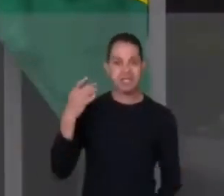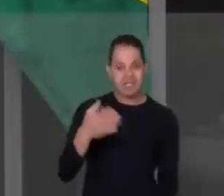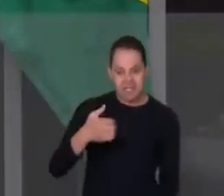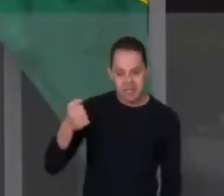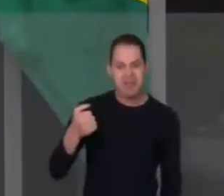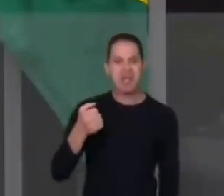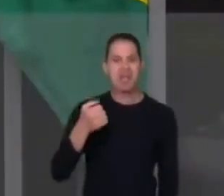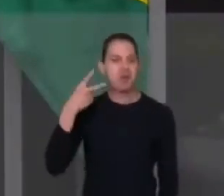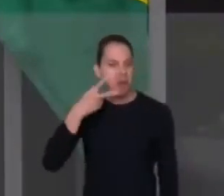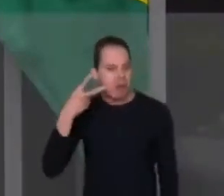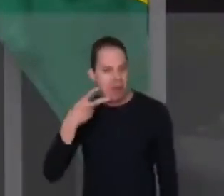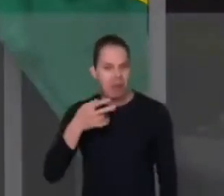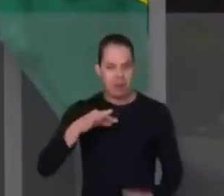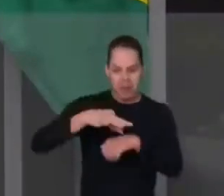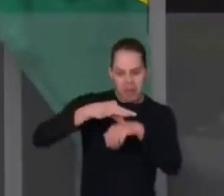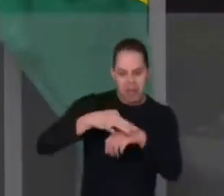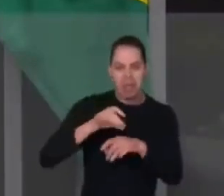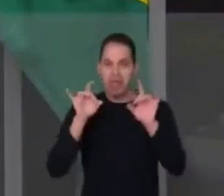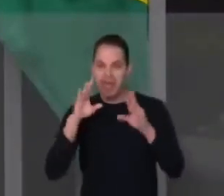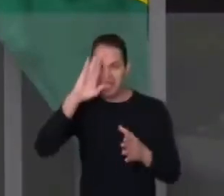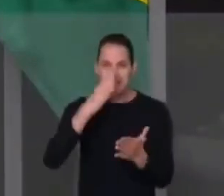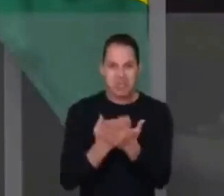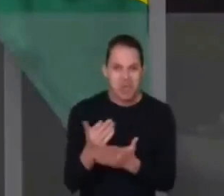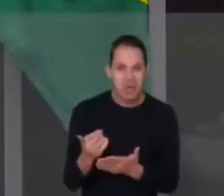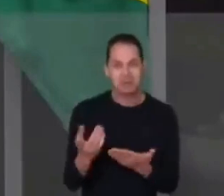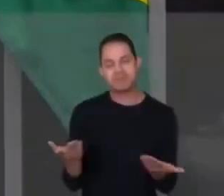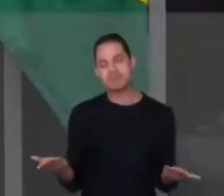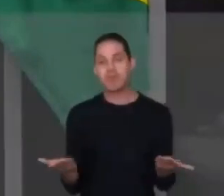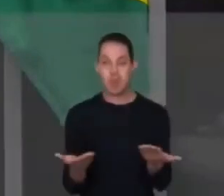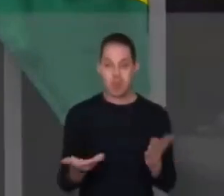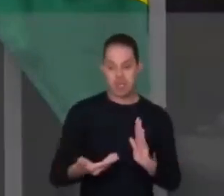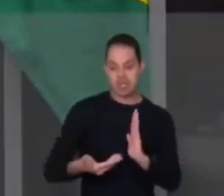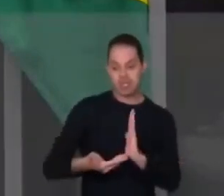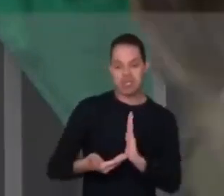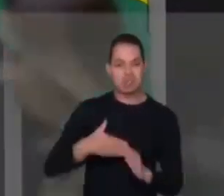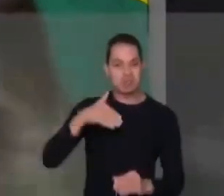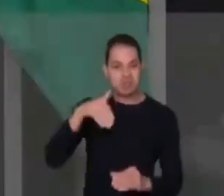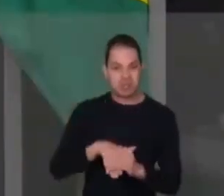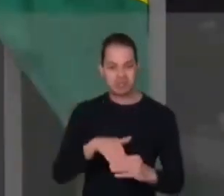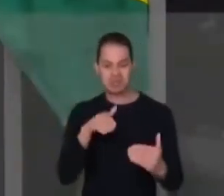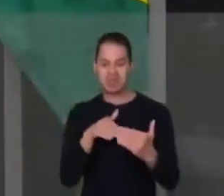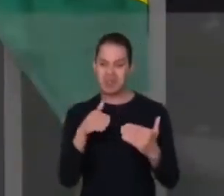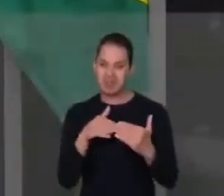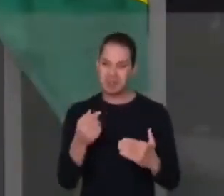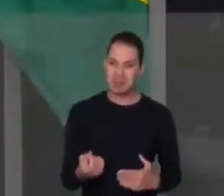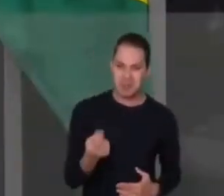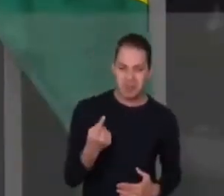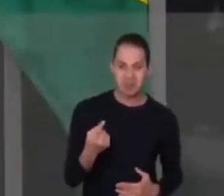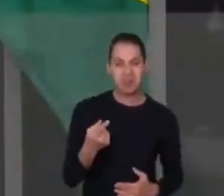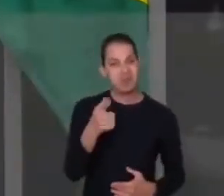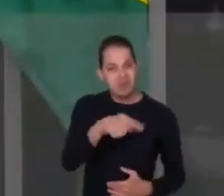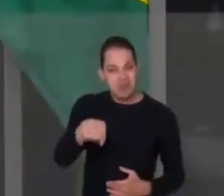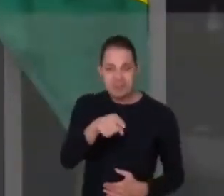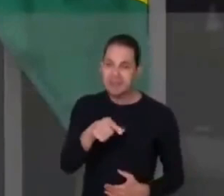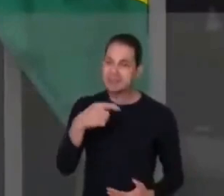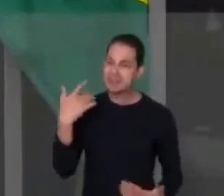Se não se hoje aqui a câmara do deputados não rejeitar esse absurdo vão se